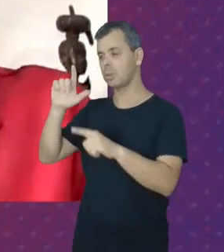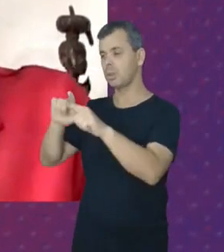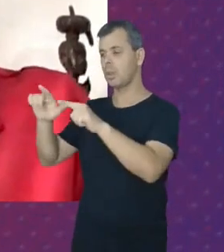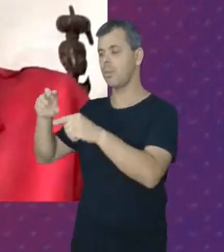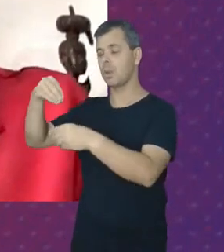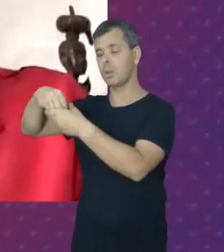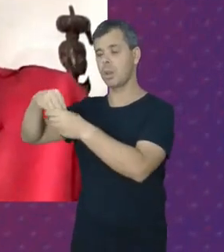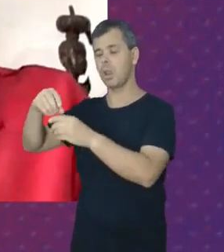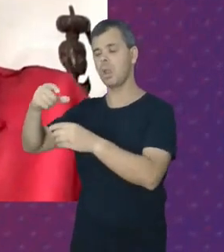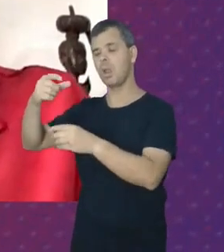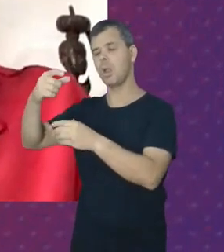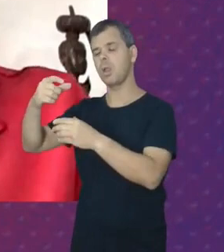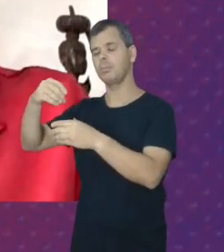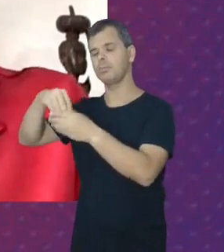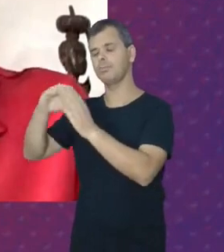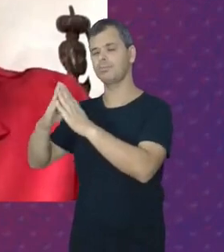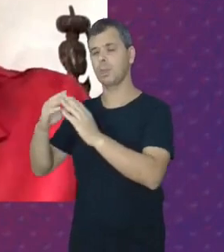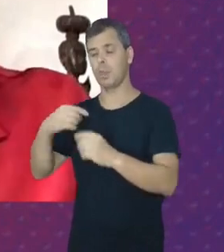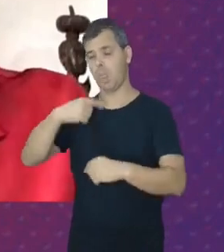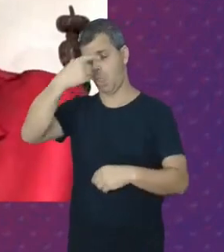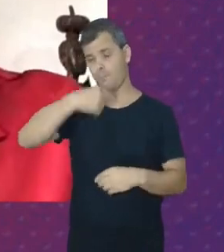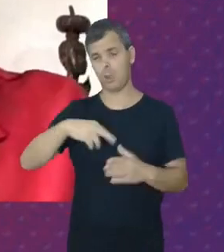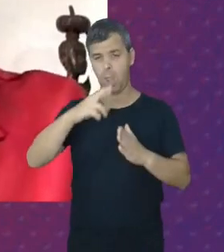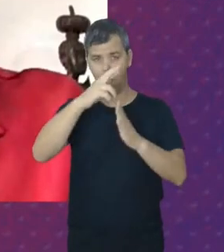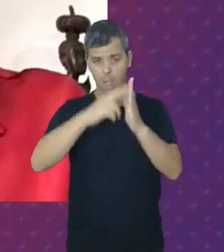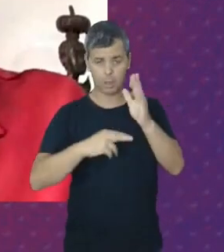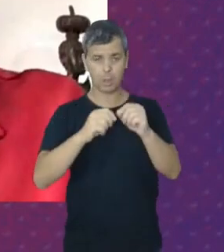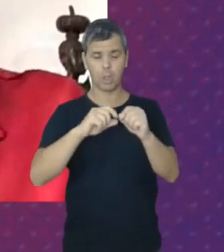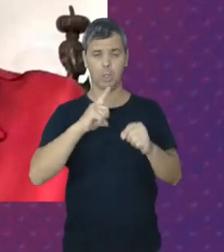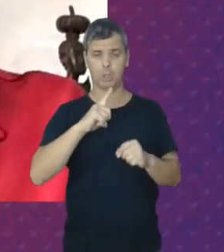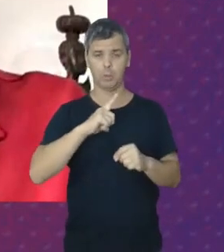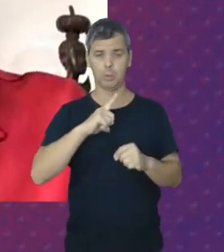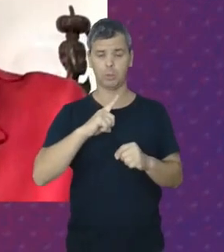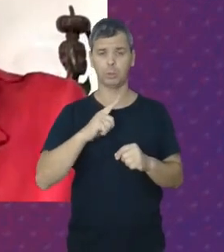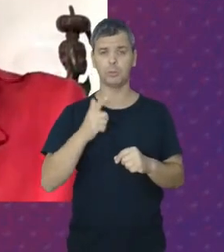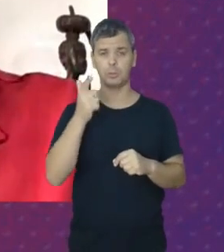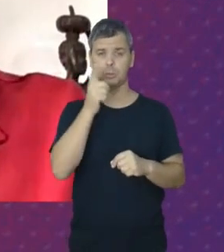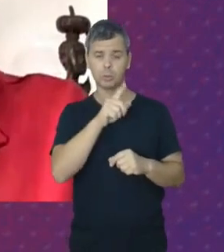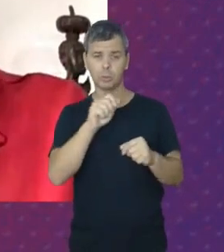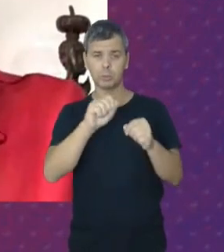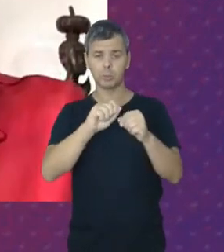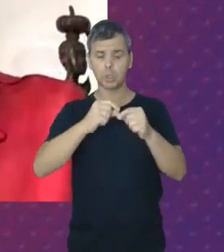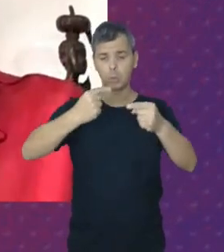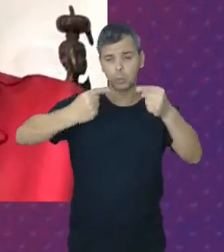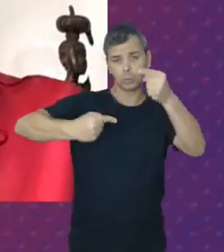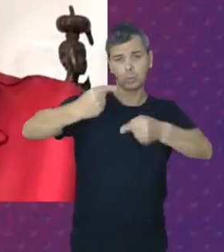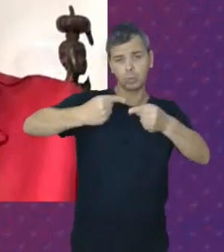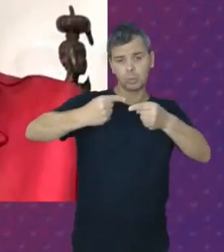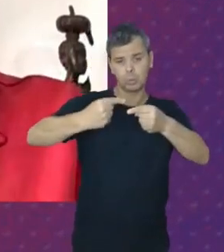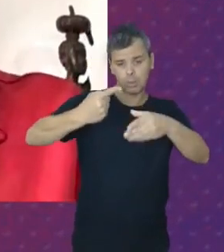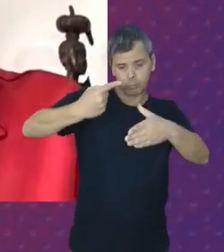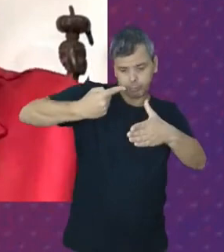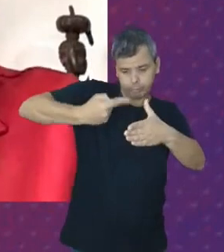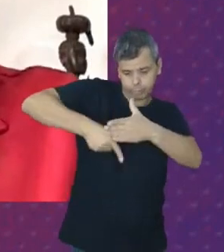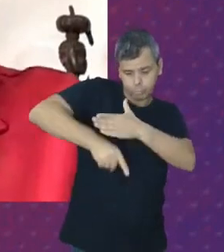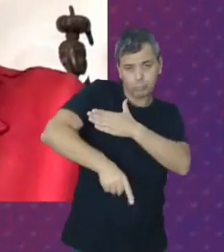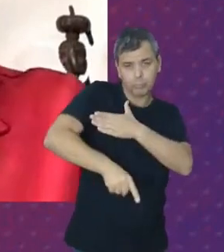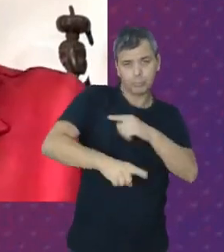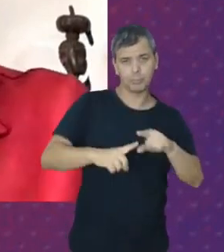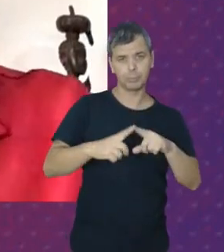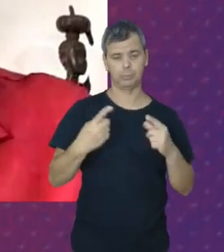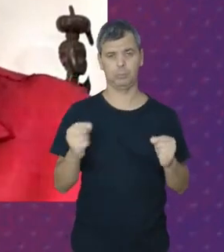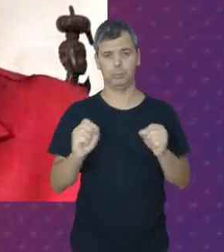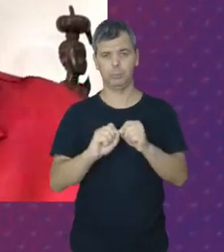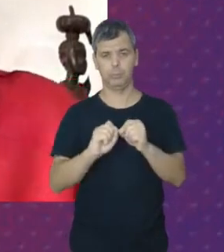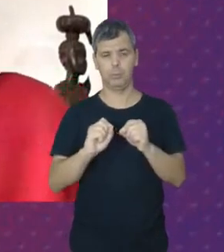E que Nós Tivemos Ali Condição De fazer Um debate Mais aprofundado E